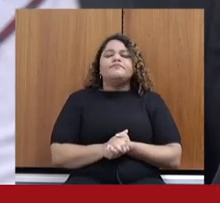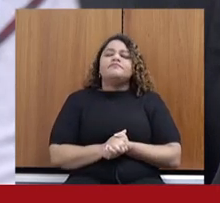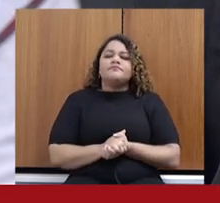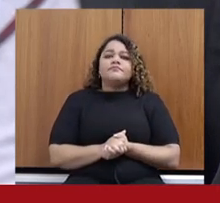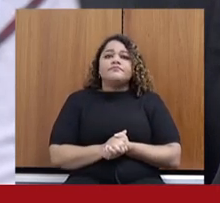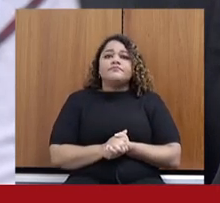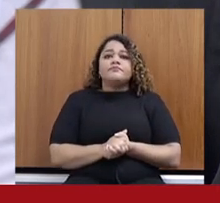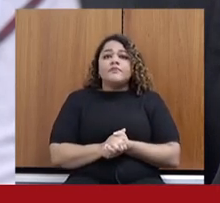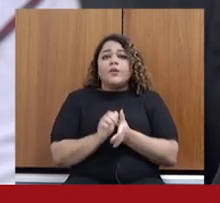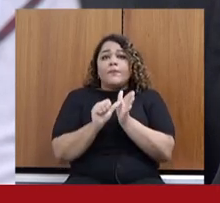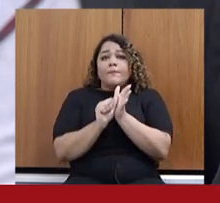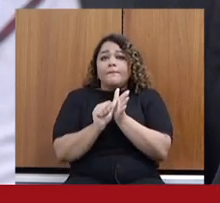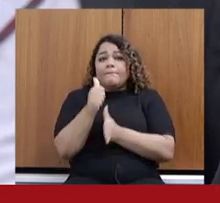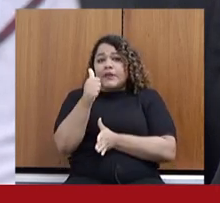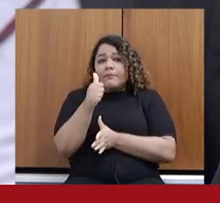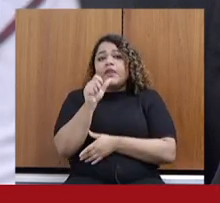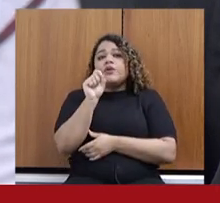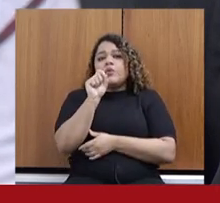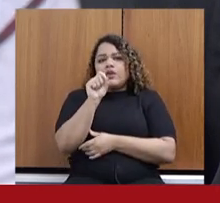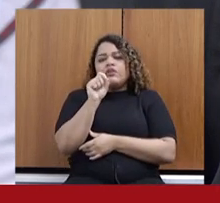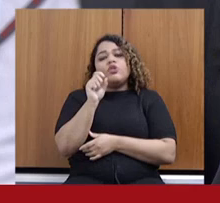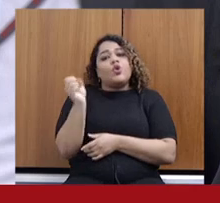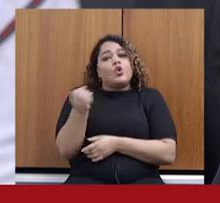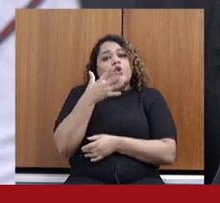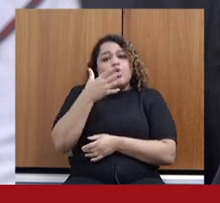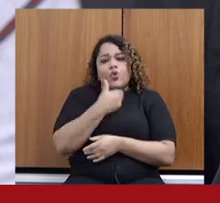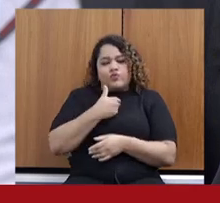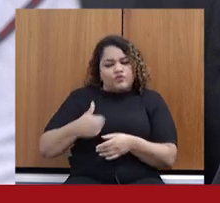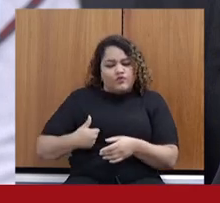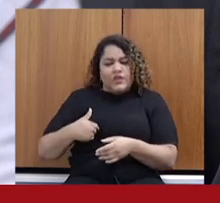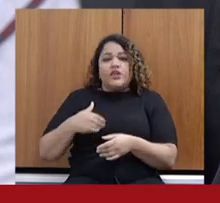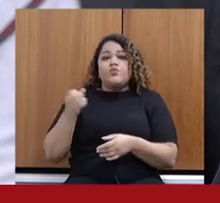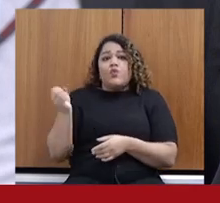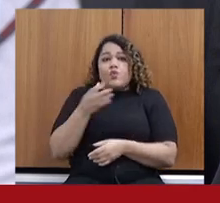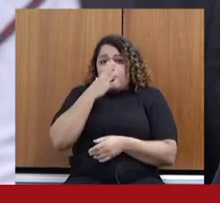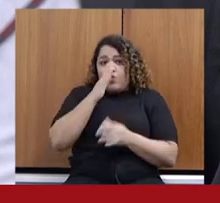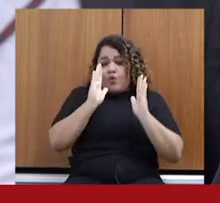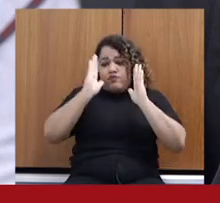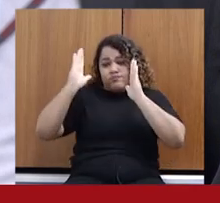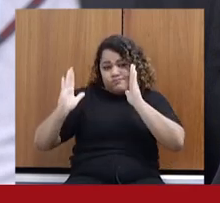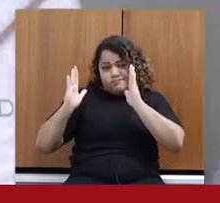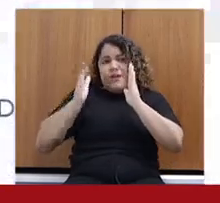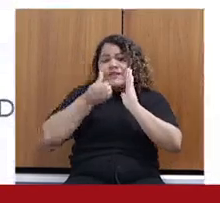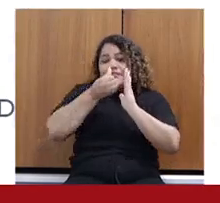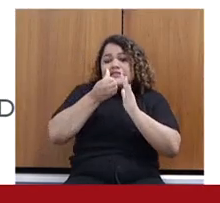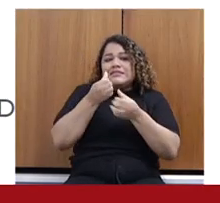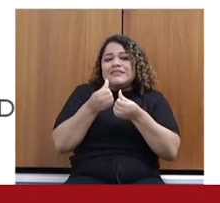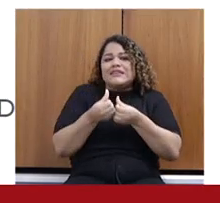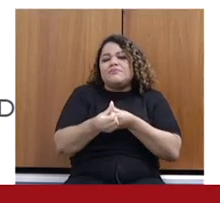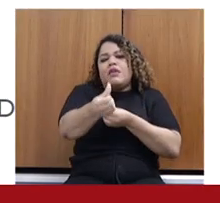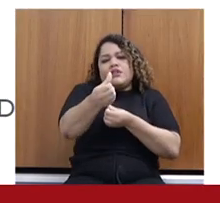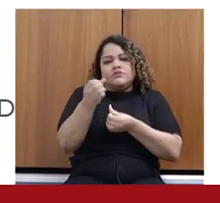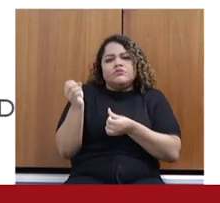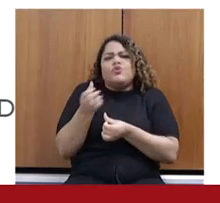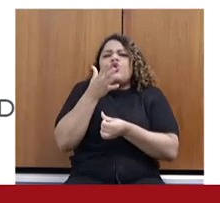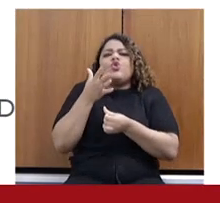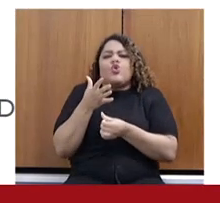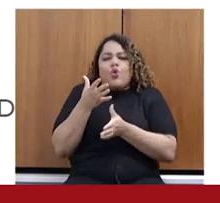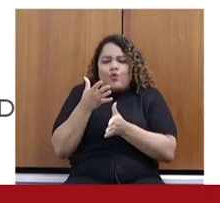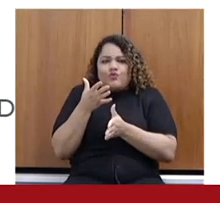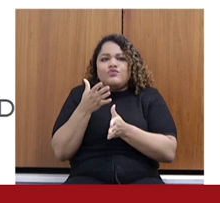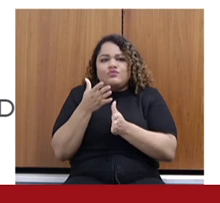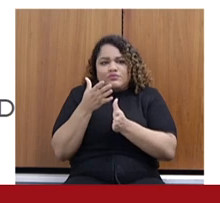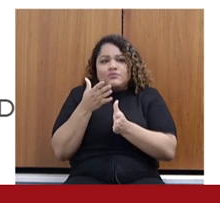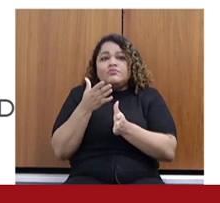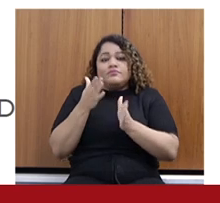aqui, este é um novo governo, um novo mandato. Estamos no 6º mês do novo mandato do nosso governador Romeu Zema e os pilares de atuação